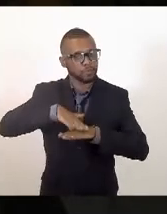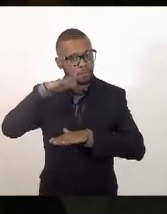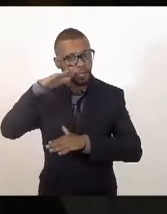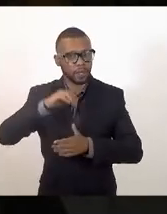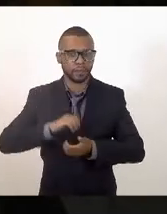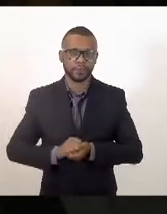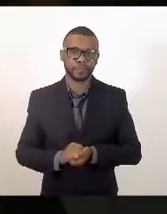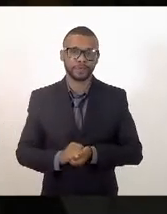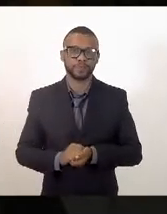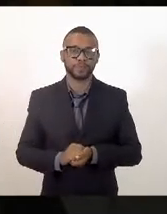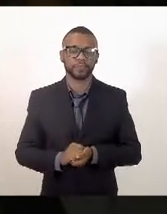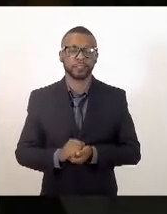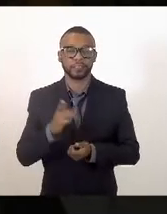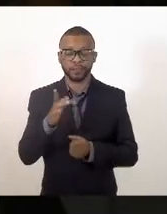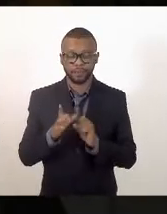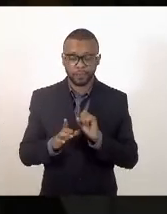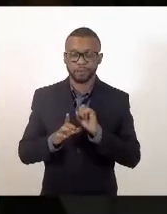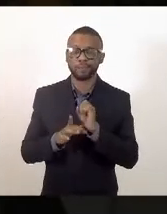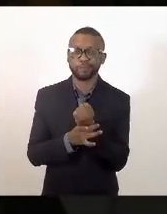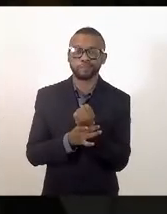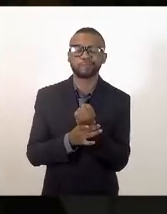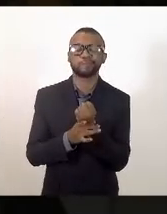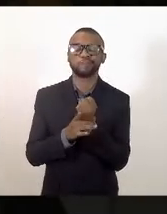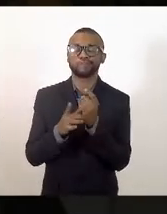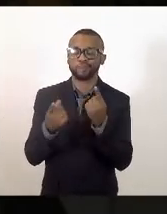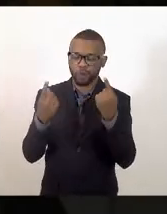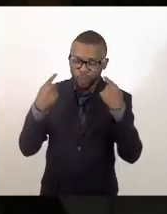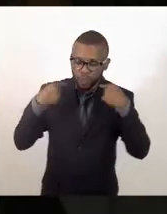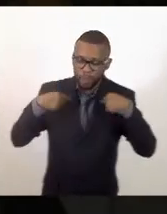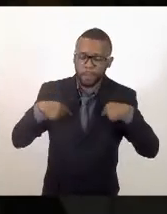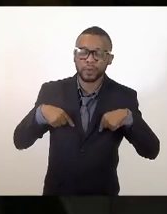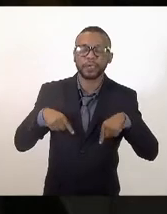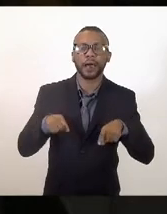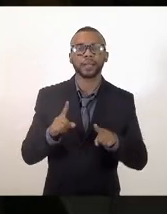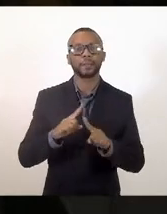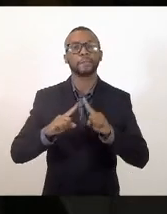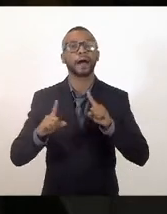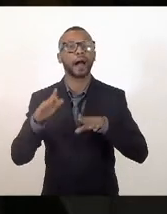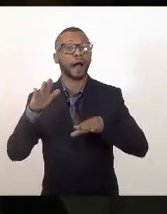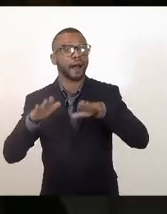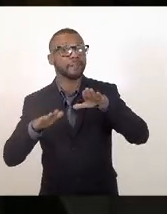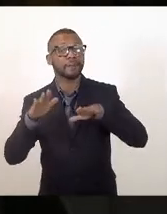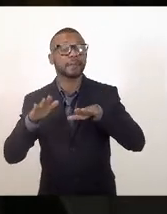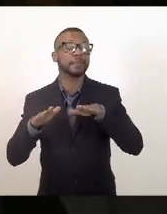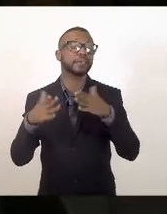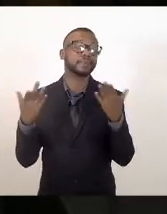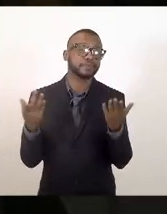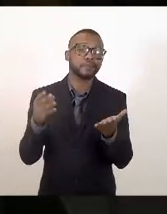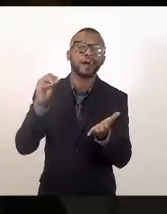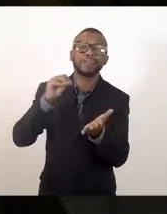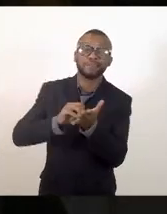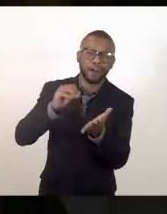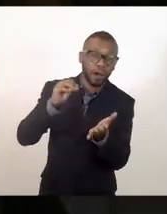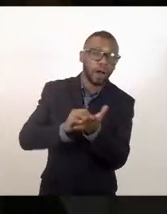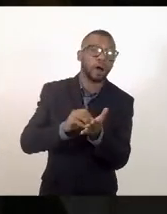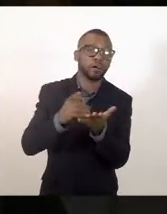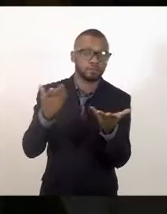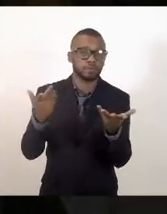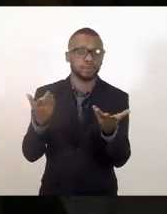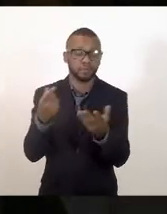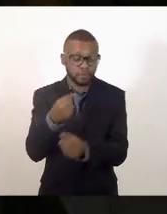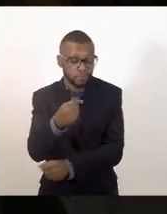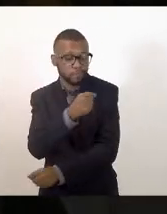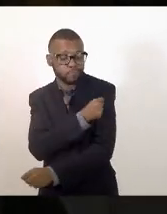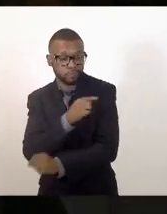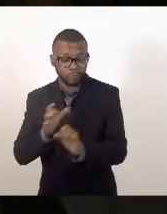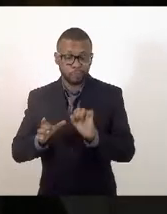que ficam imunizados, mas muitas vezes não no nível necessário